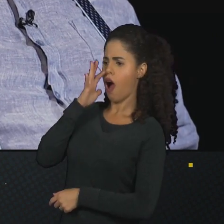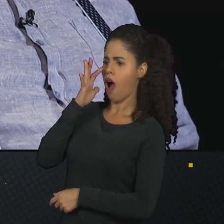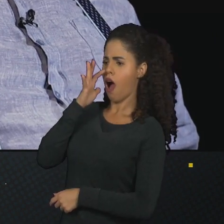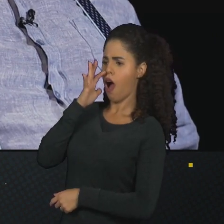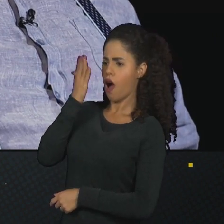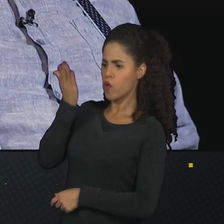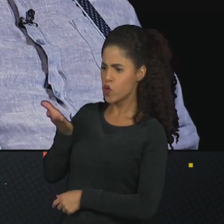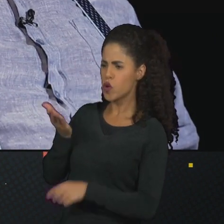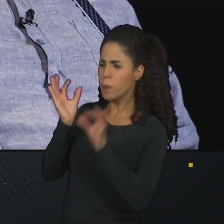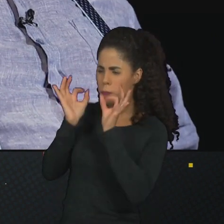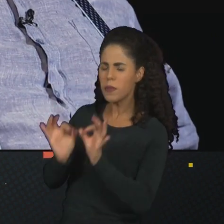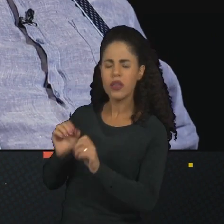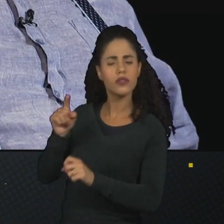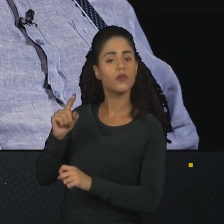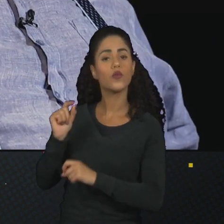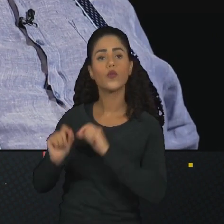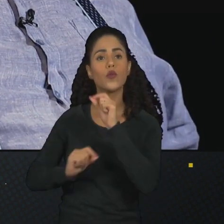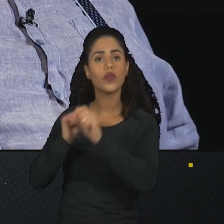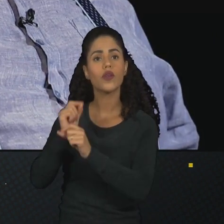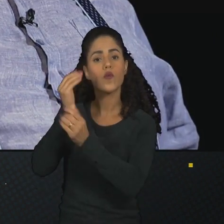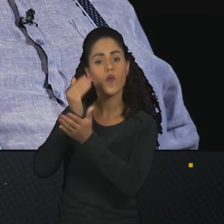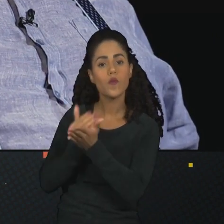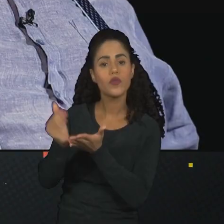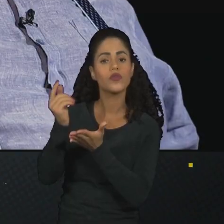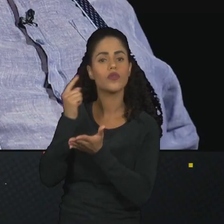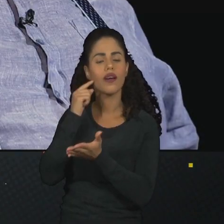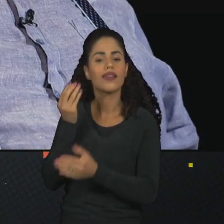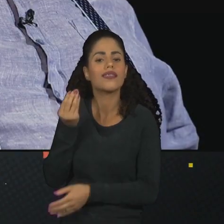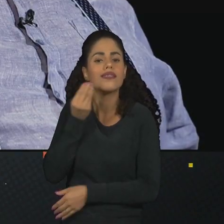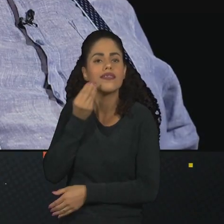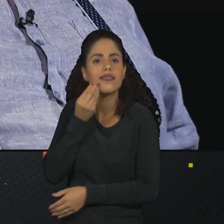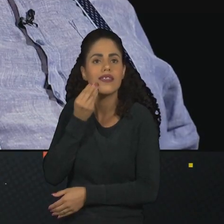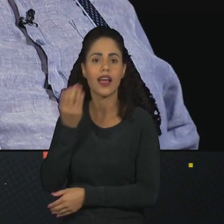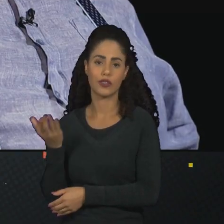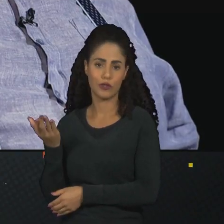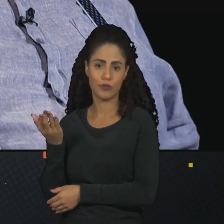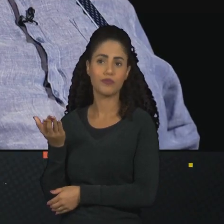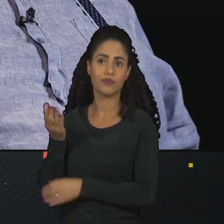mesmo, foi quando eu soube que ele tinha adotado 2